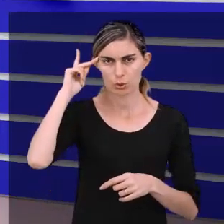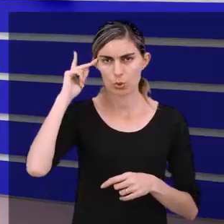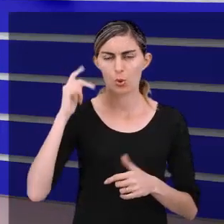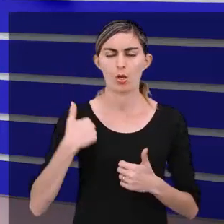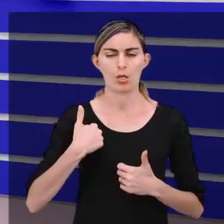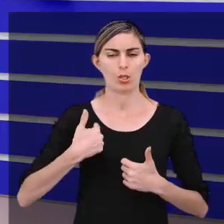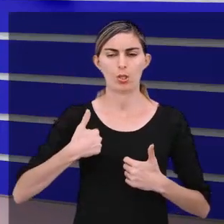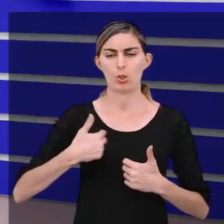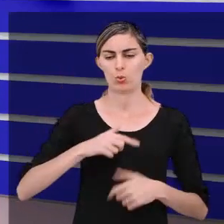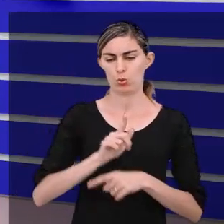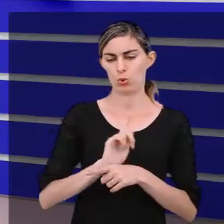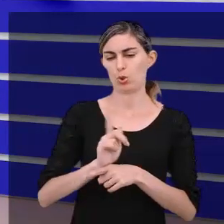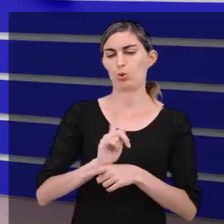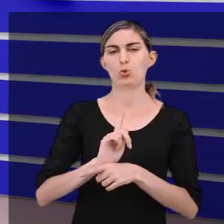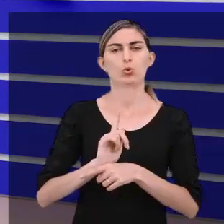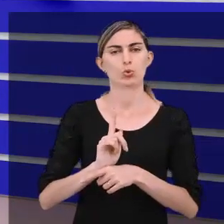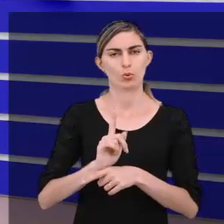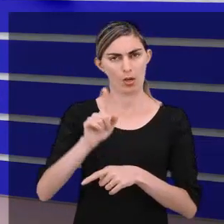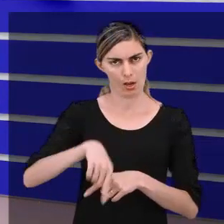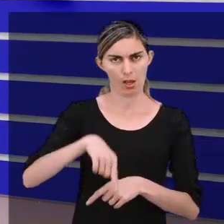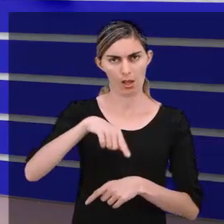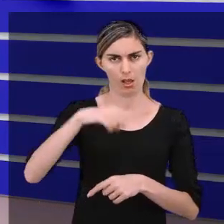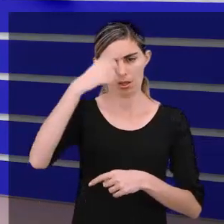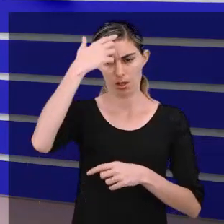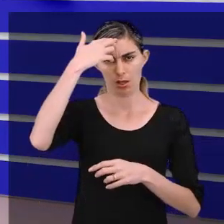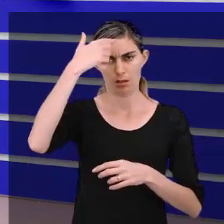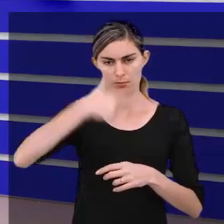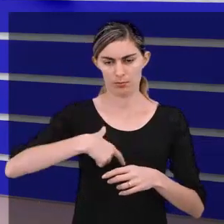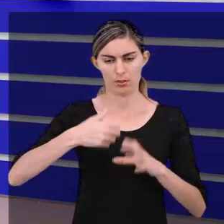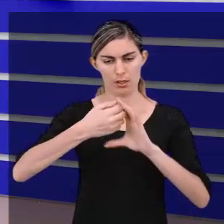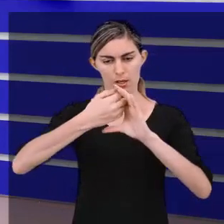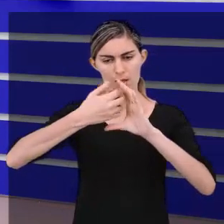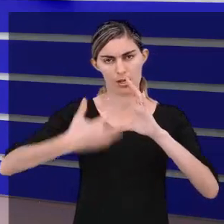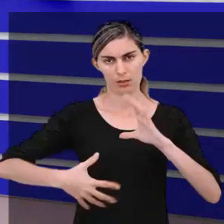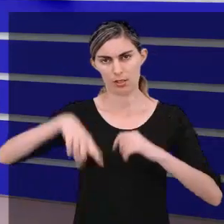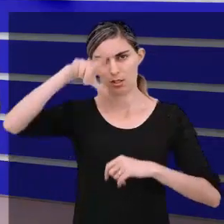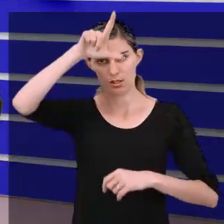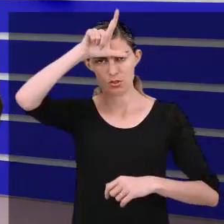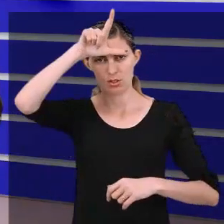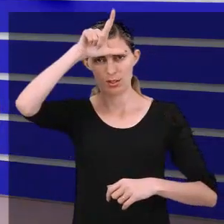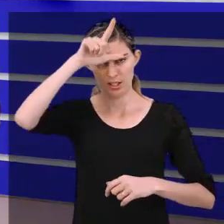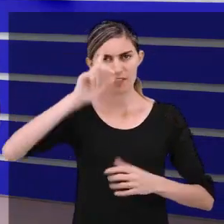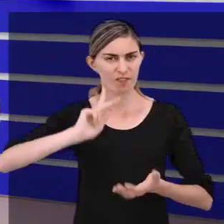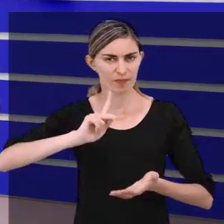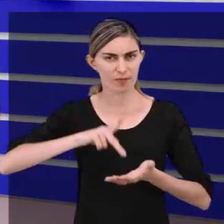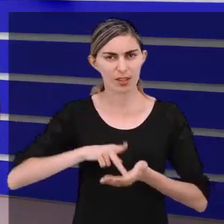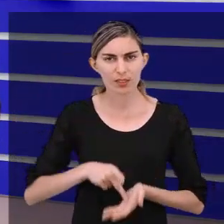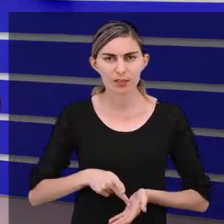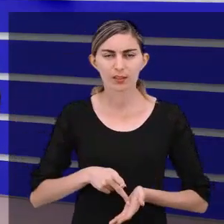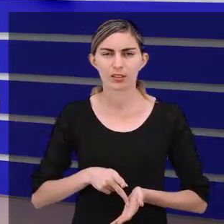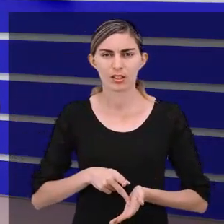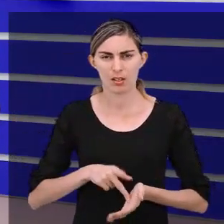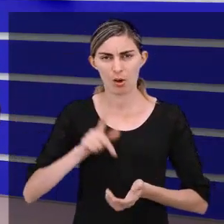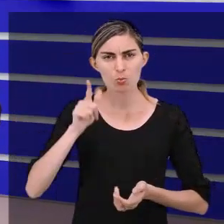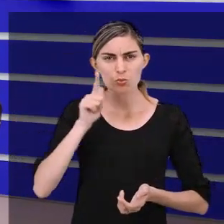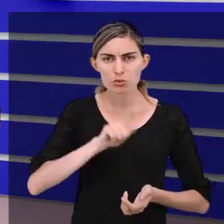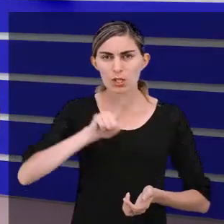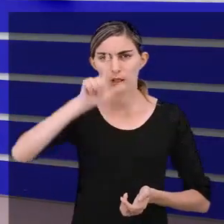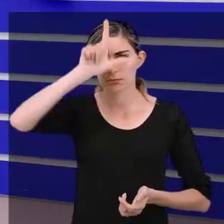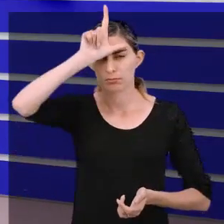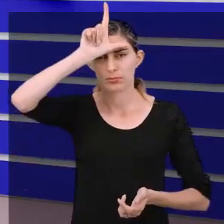uma posição de gestão, ela tem características de liderança? Ela realmente é um